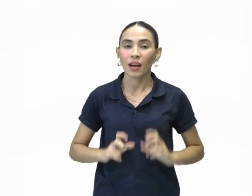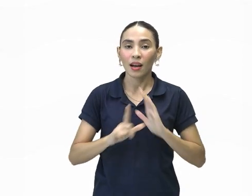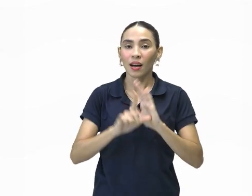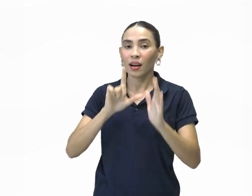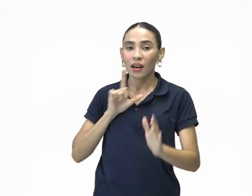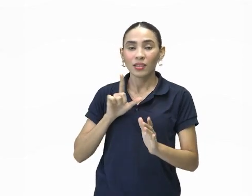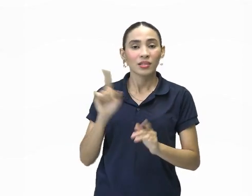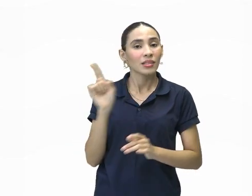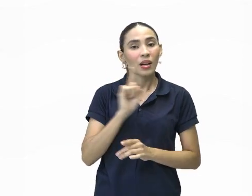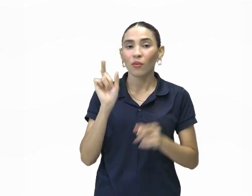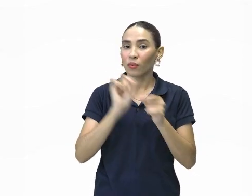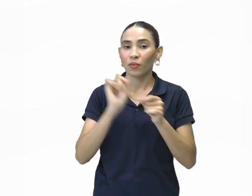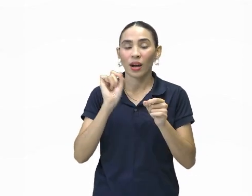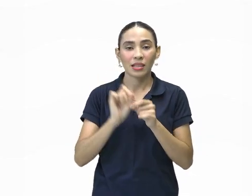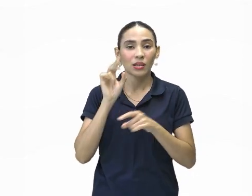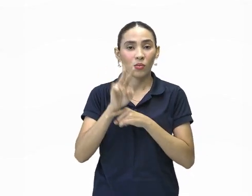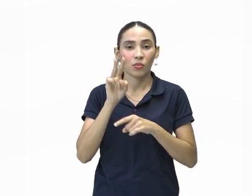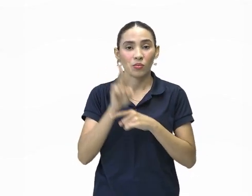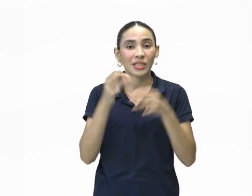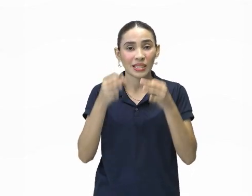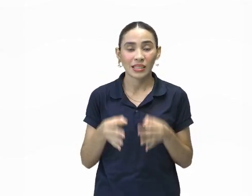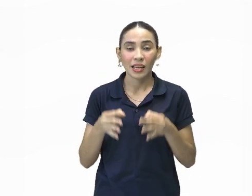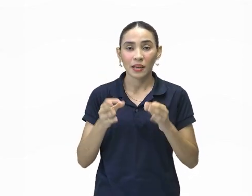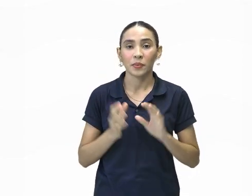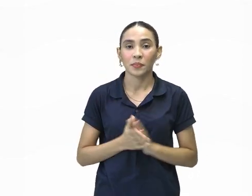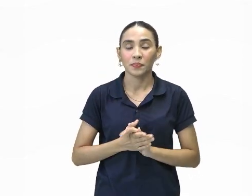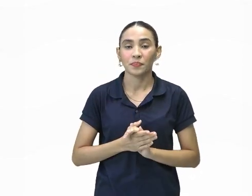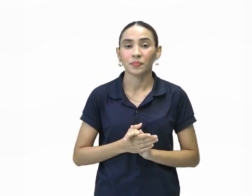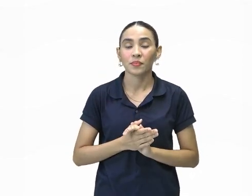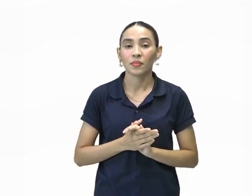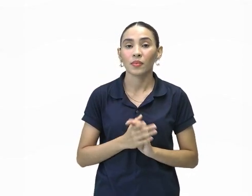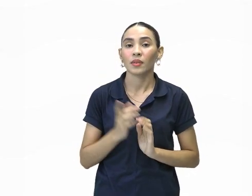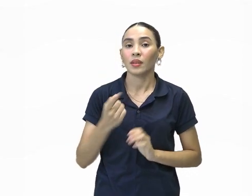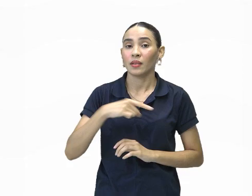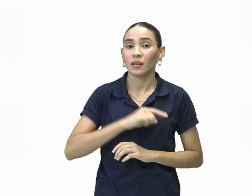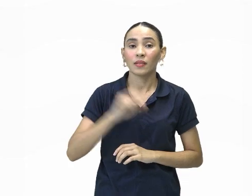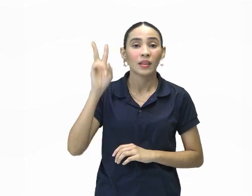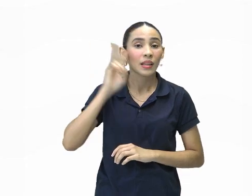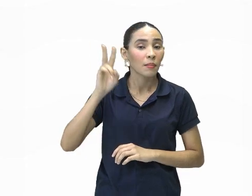precoce, não fazem o tratamento adequadamente. E a gente vai